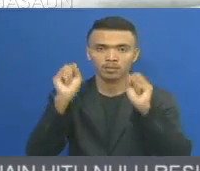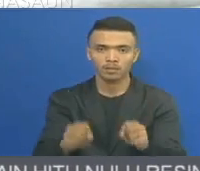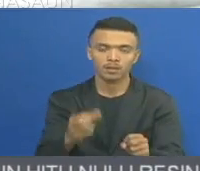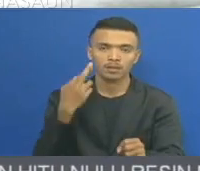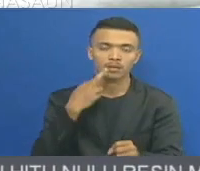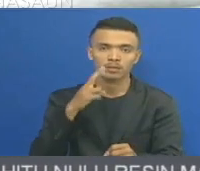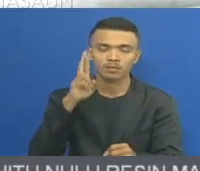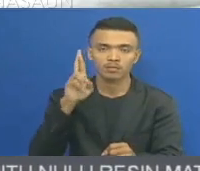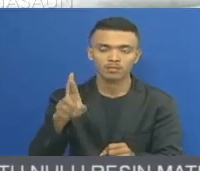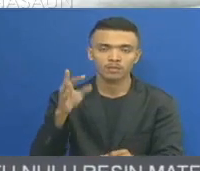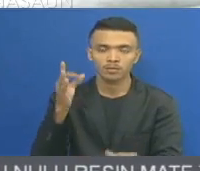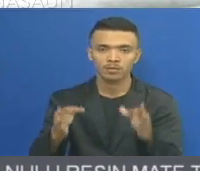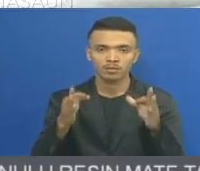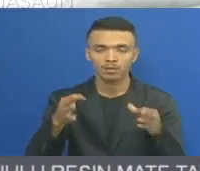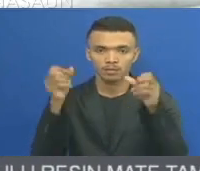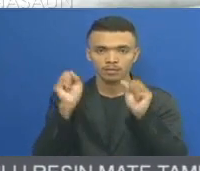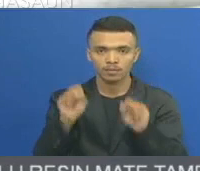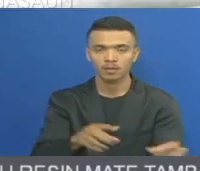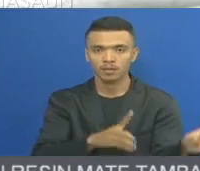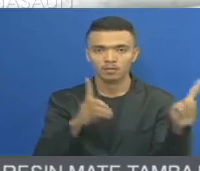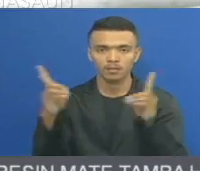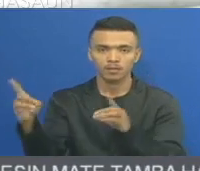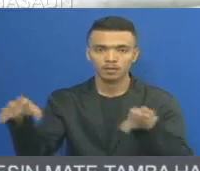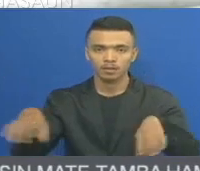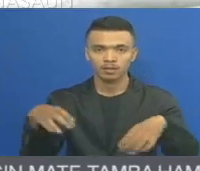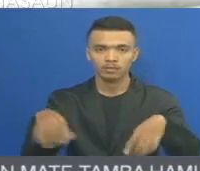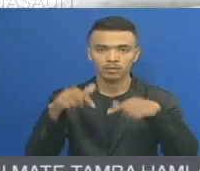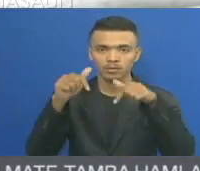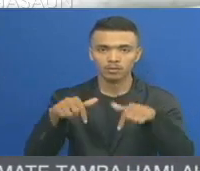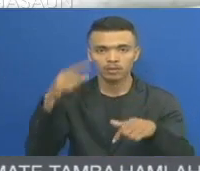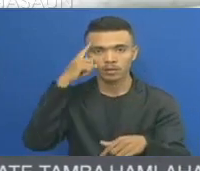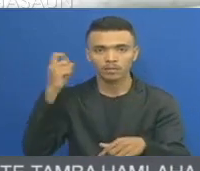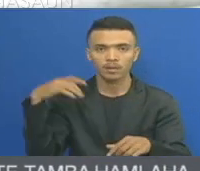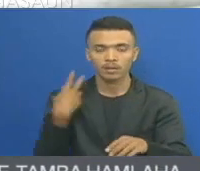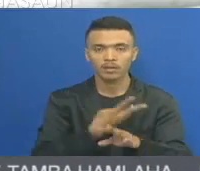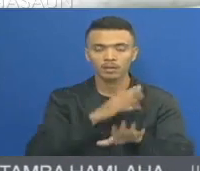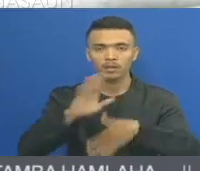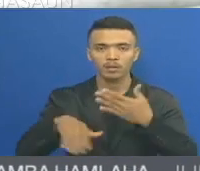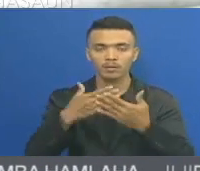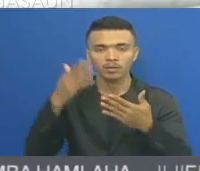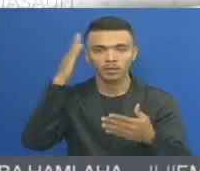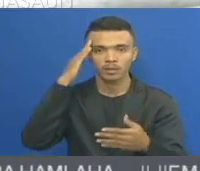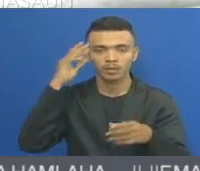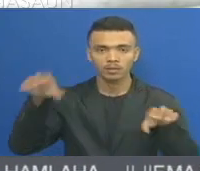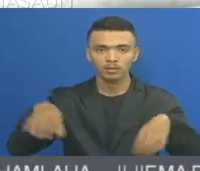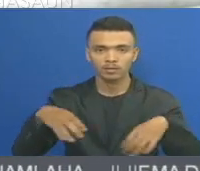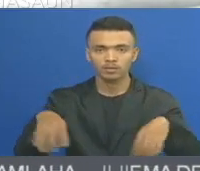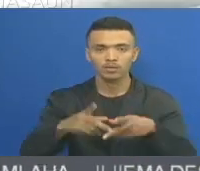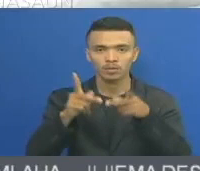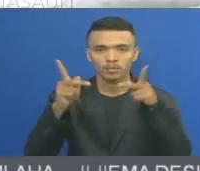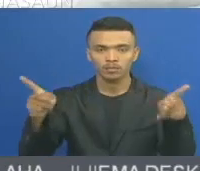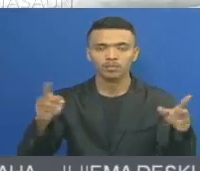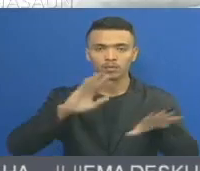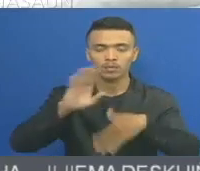batne. Para ite bele executa tia serviço ne. Tamba ite hoto atene kata serviço ne ka ida nebane uso público emo tuto asesu tamba